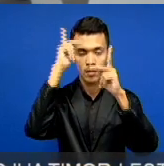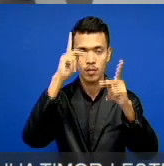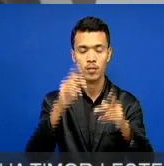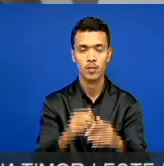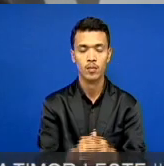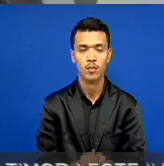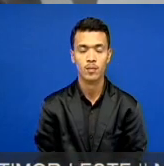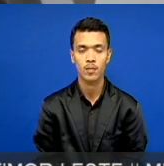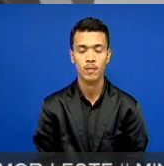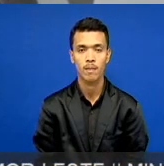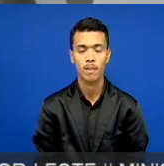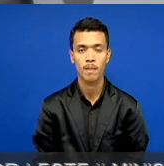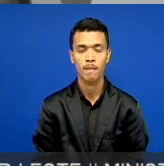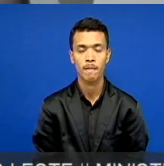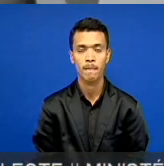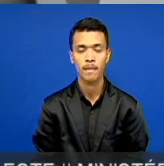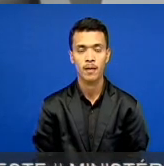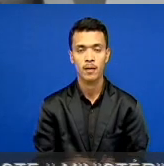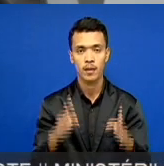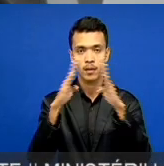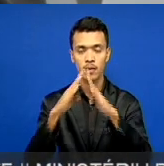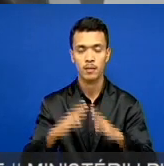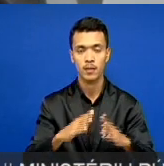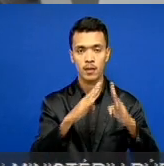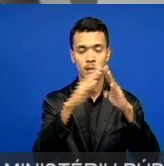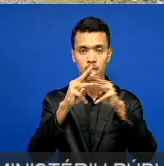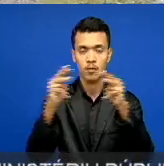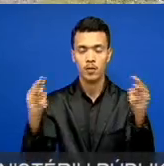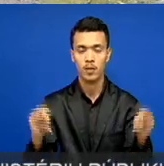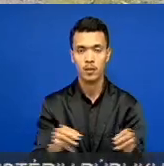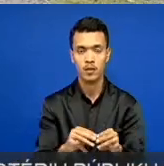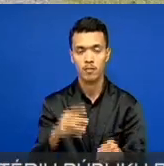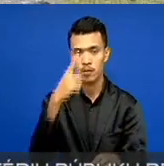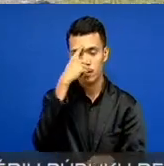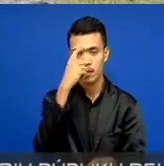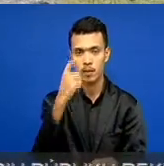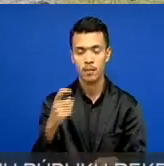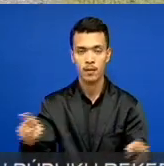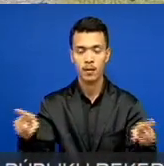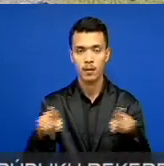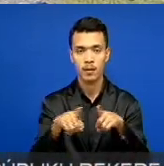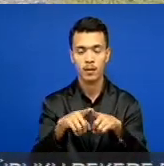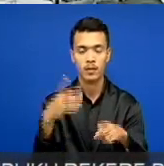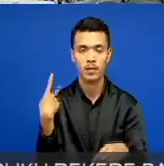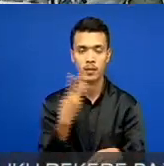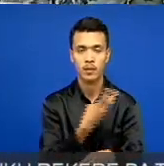até na capital, a capital município de Queque, tane anisan